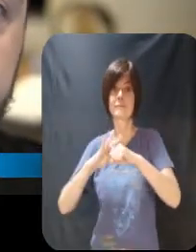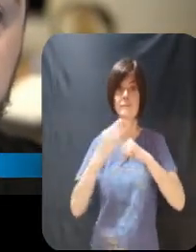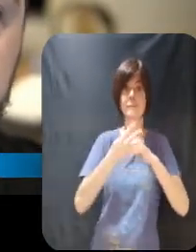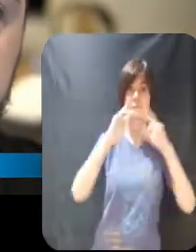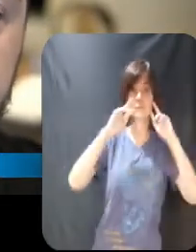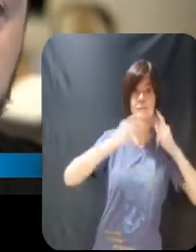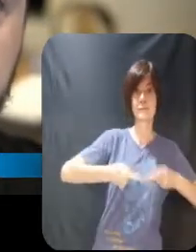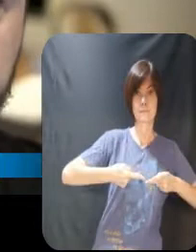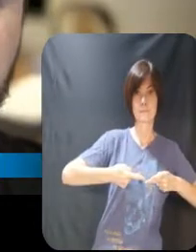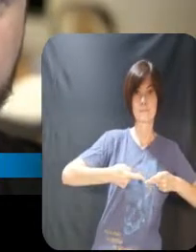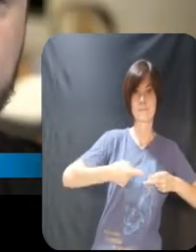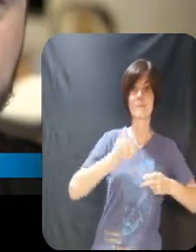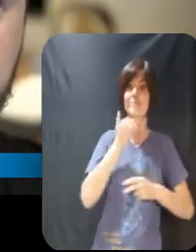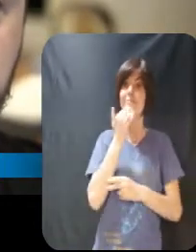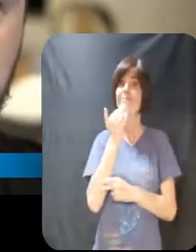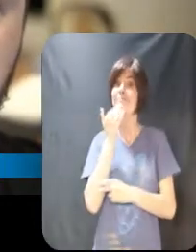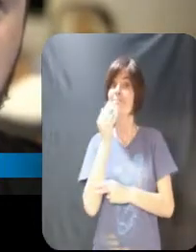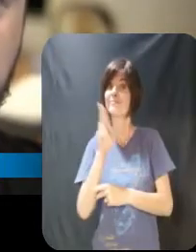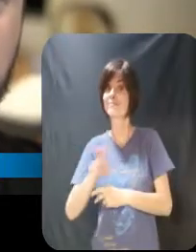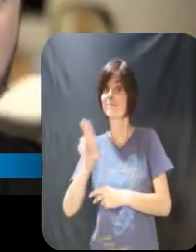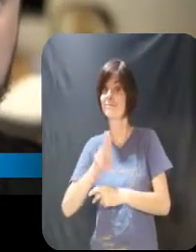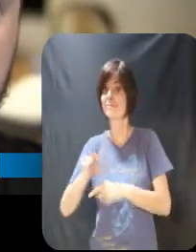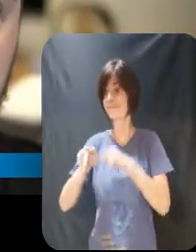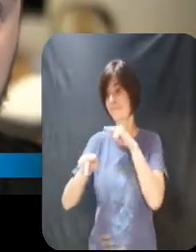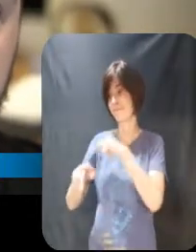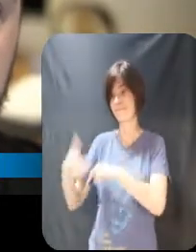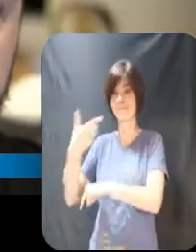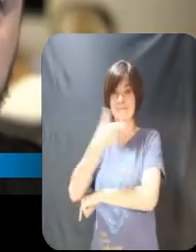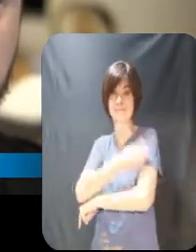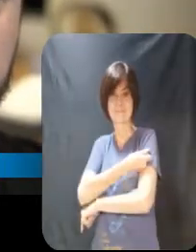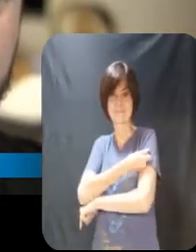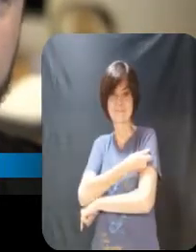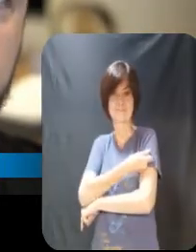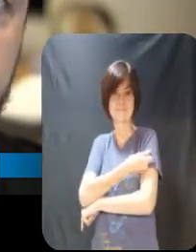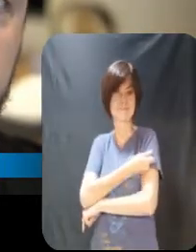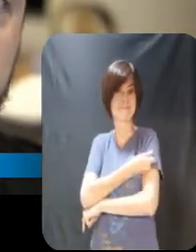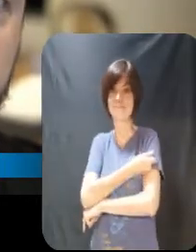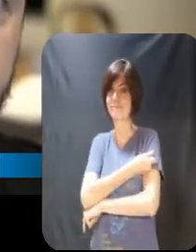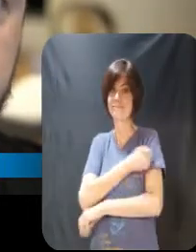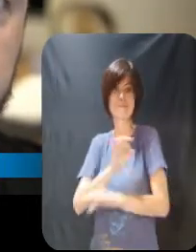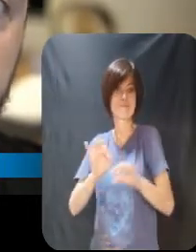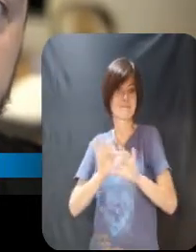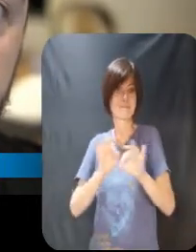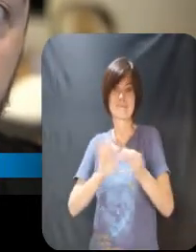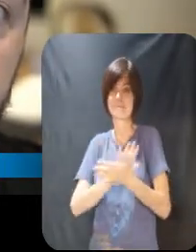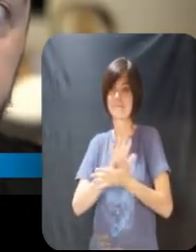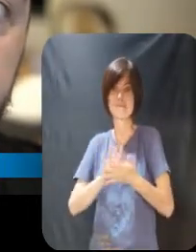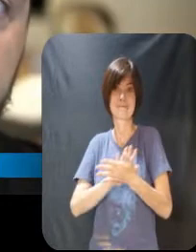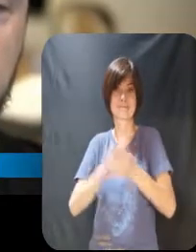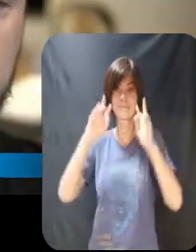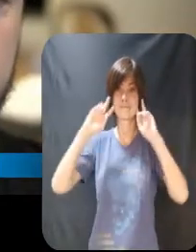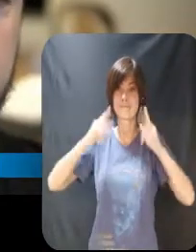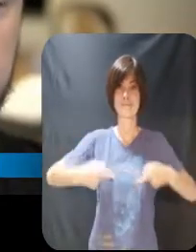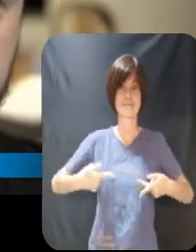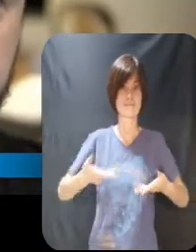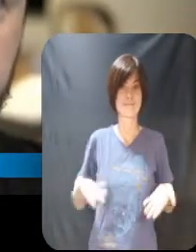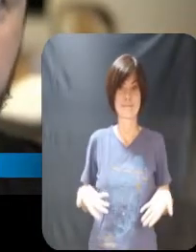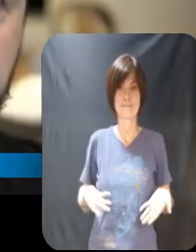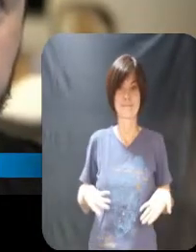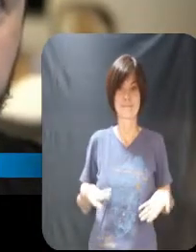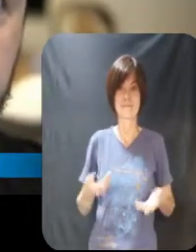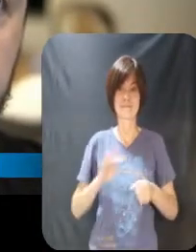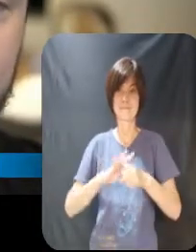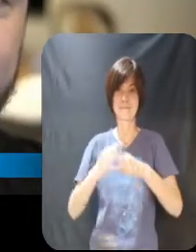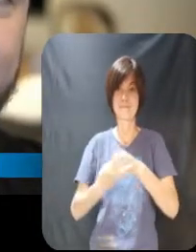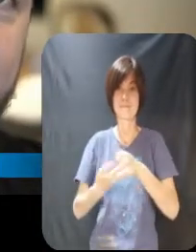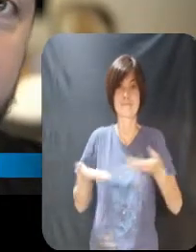uma vacina dessas, porque ela não vai ter ação protetora para o nosso coronavírus, que causa a Covid-19 de agora. Então se você pegar,